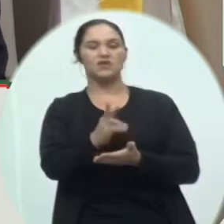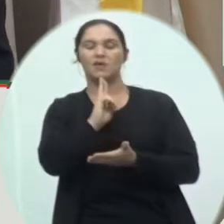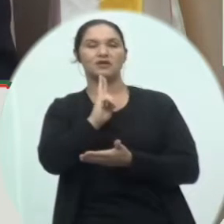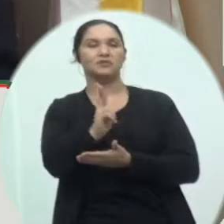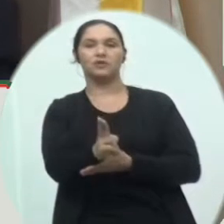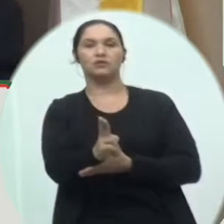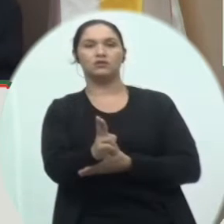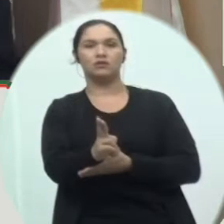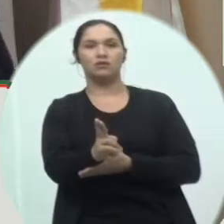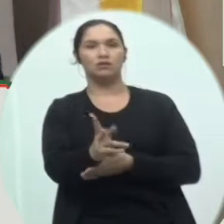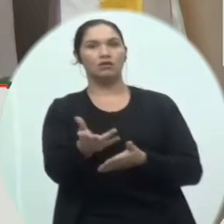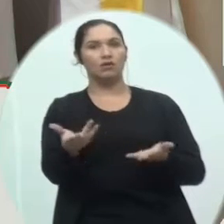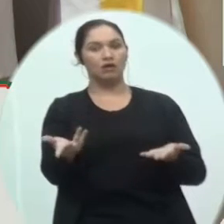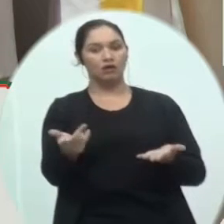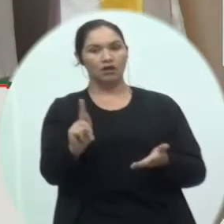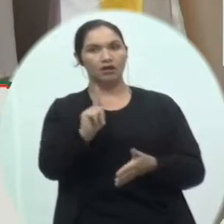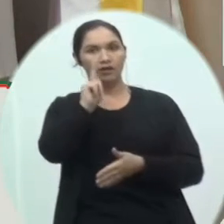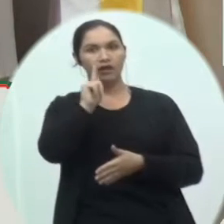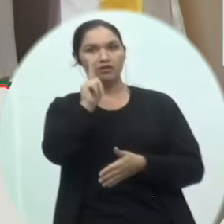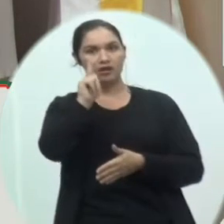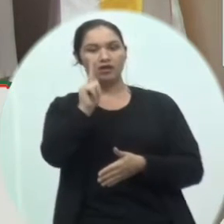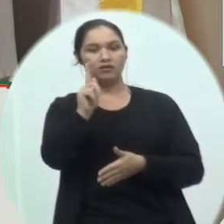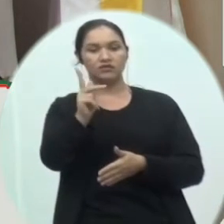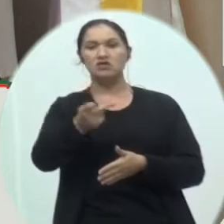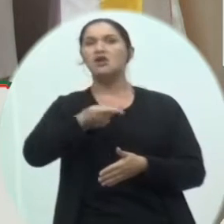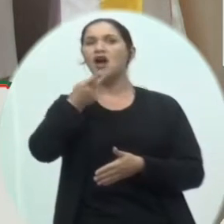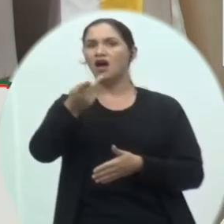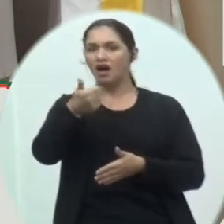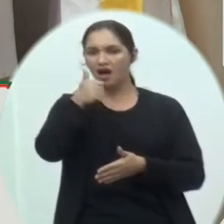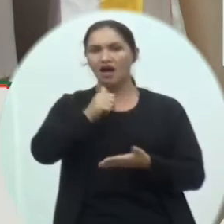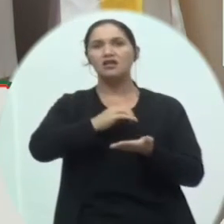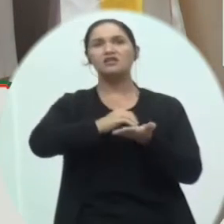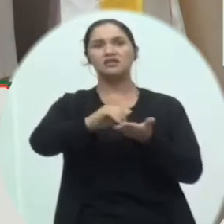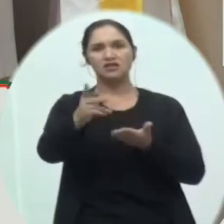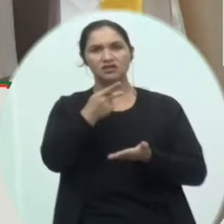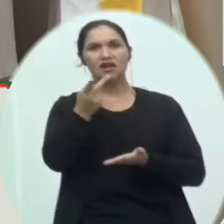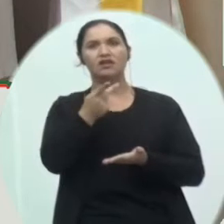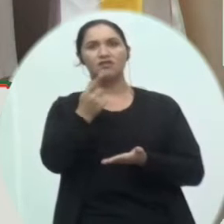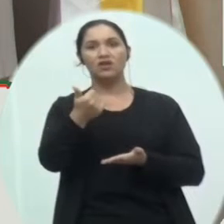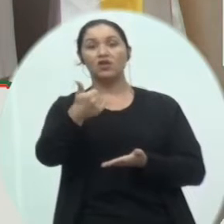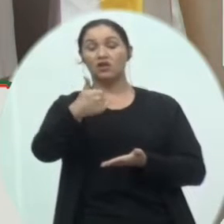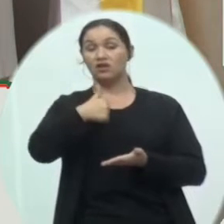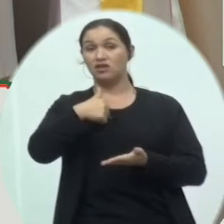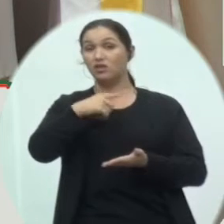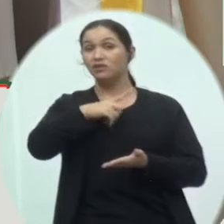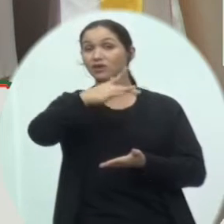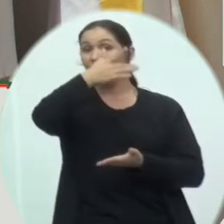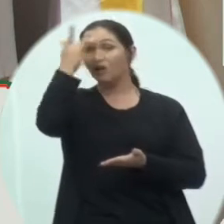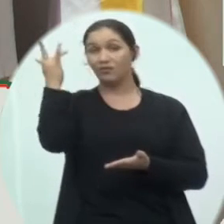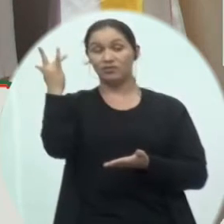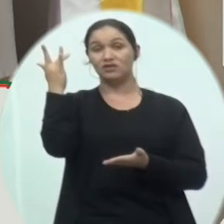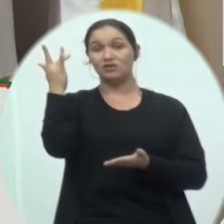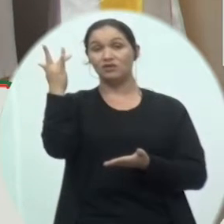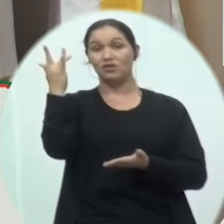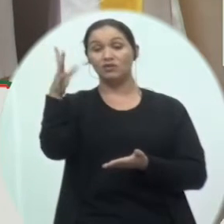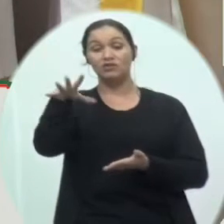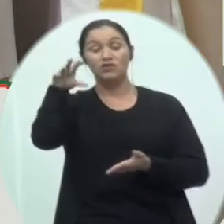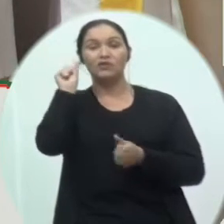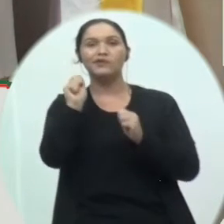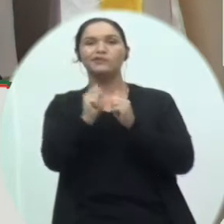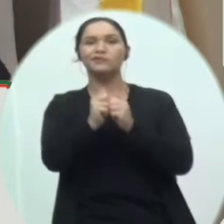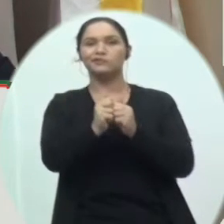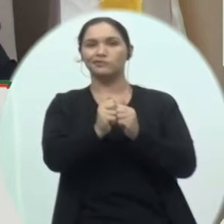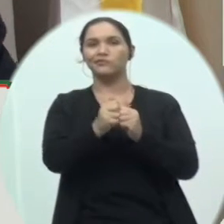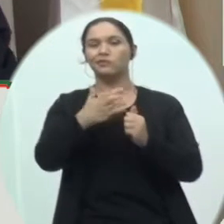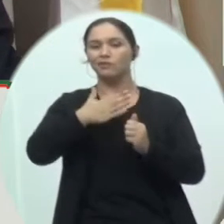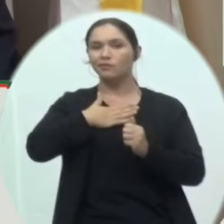é grave, e ela falou, eu tenho testemunhas. Eu, quando procurei, inclusive,